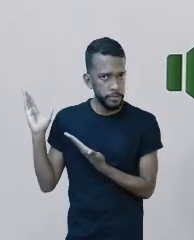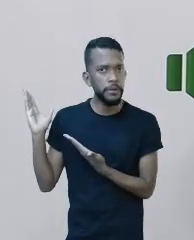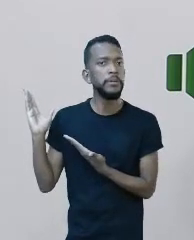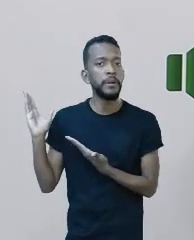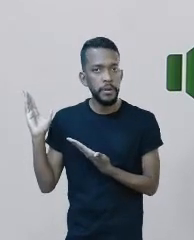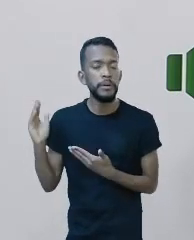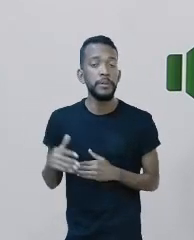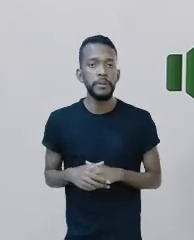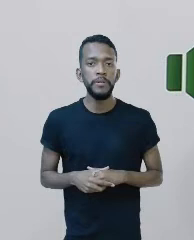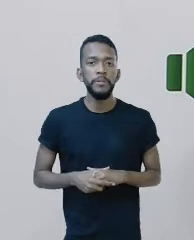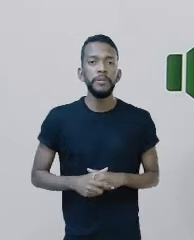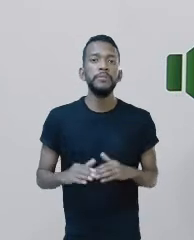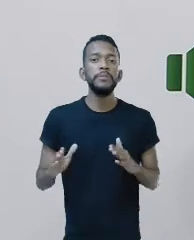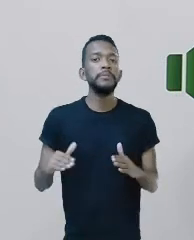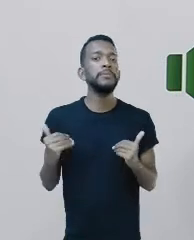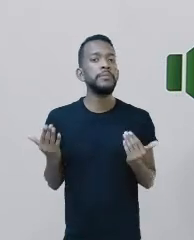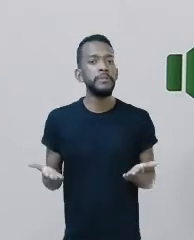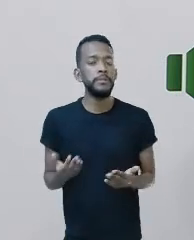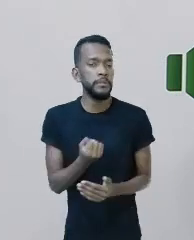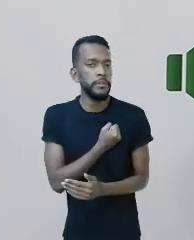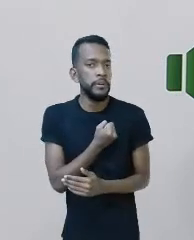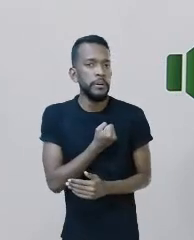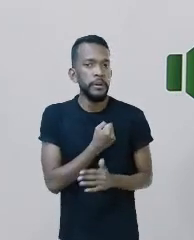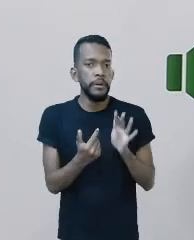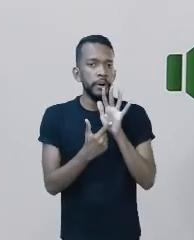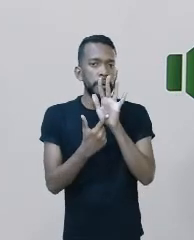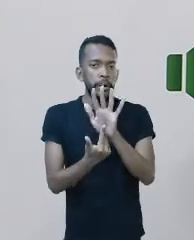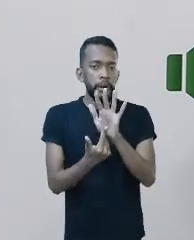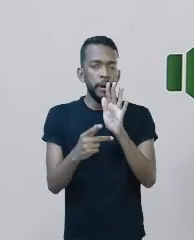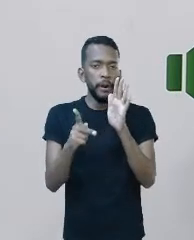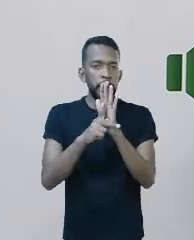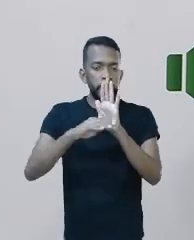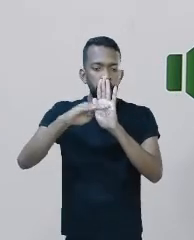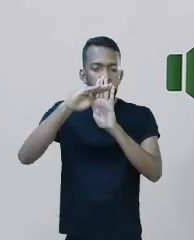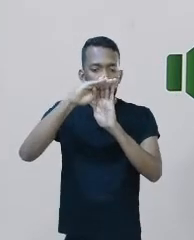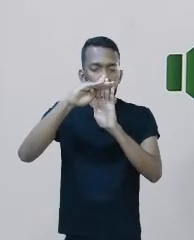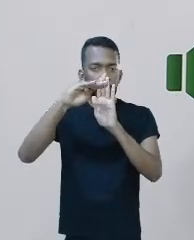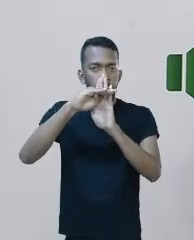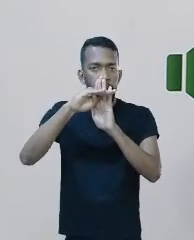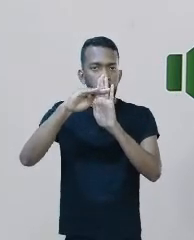apresentada, quais números são usados para